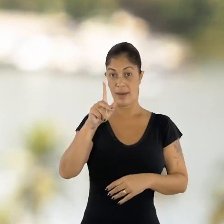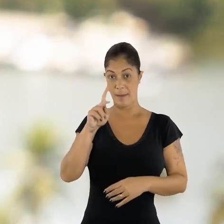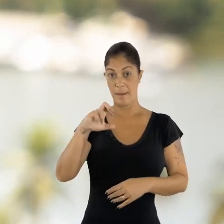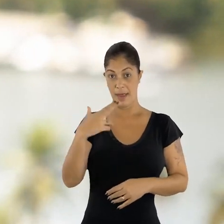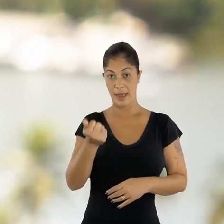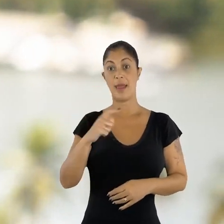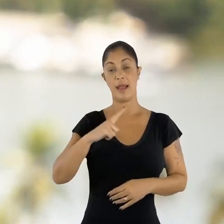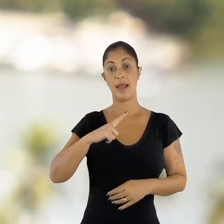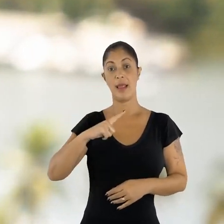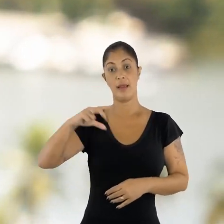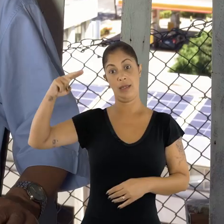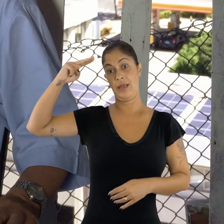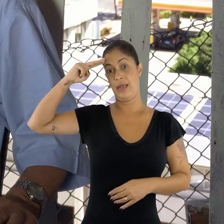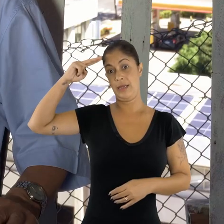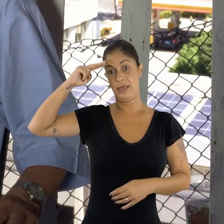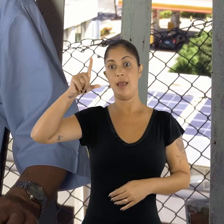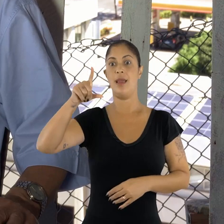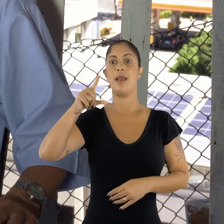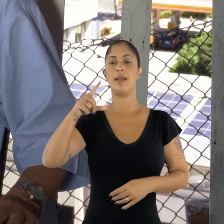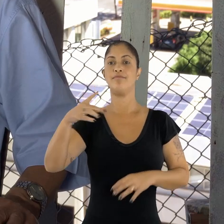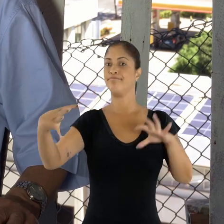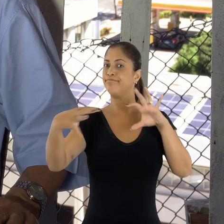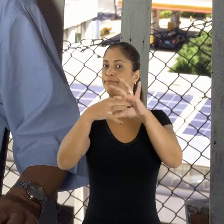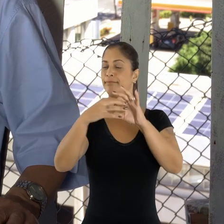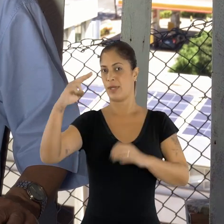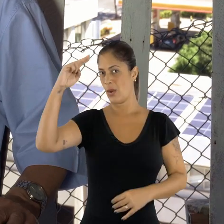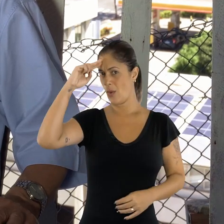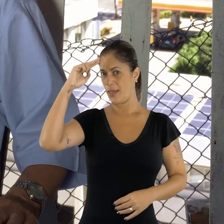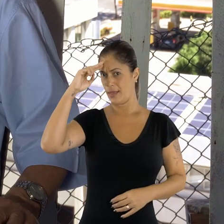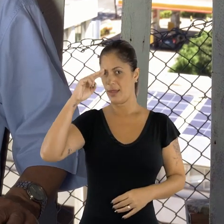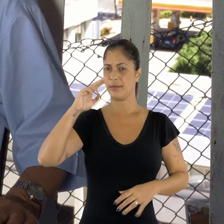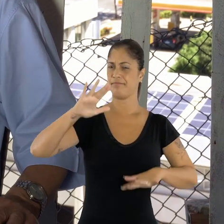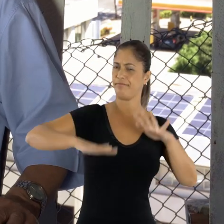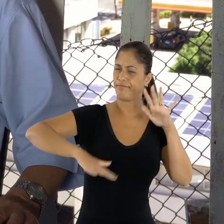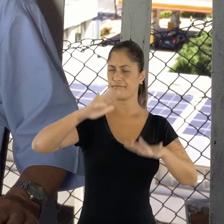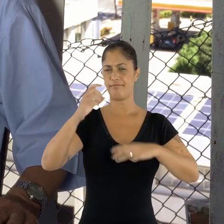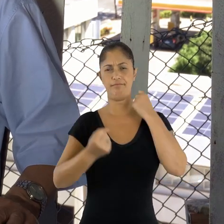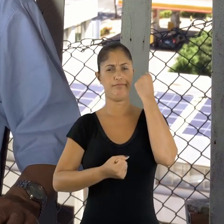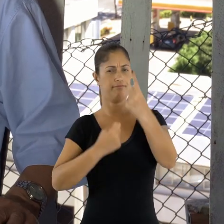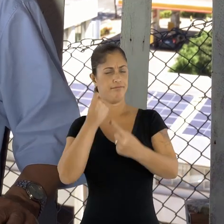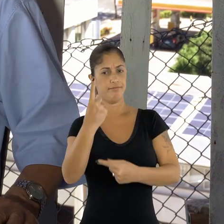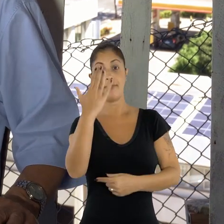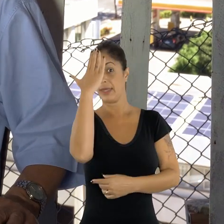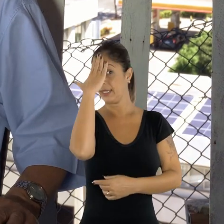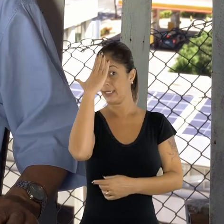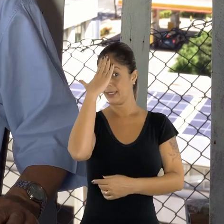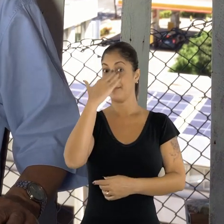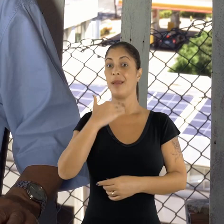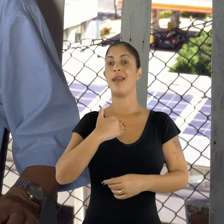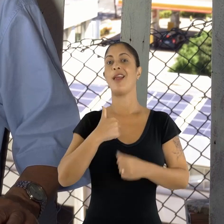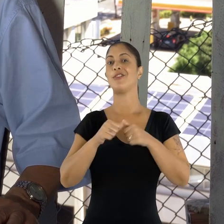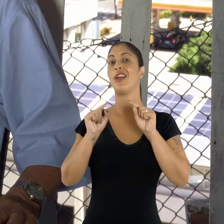Exército. E eles eram muito ligados aos oficiais desse quartel e, vez ou outra, eles acabaram sabendo que